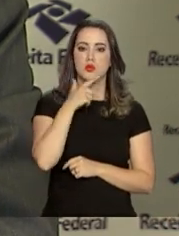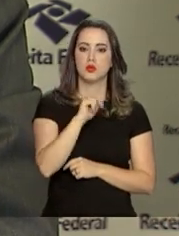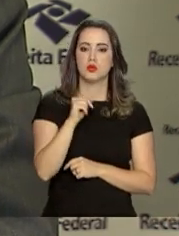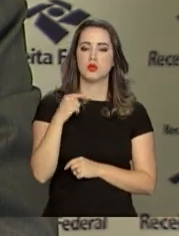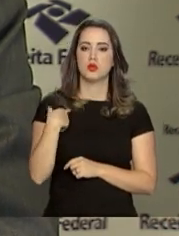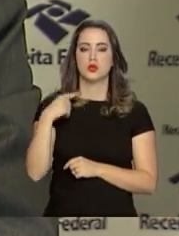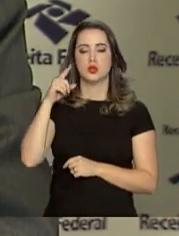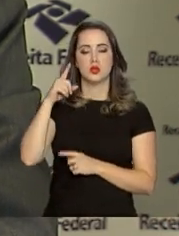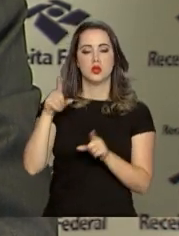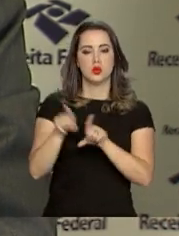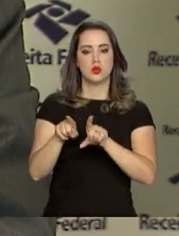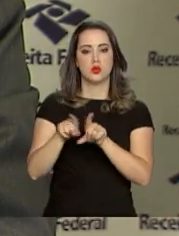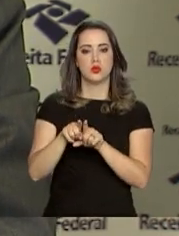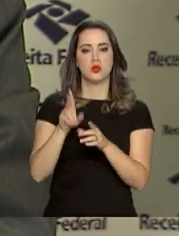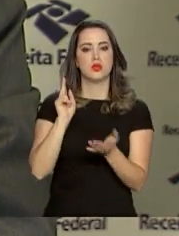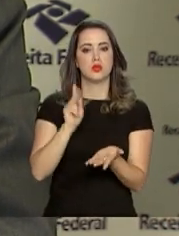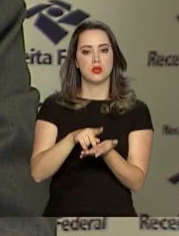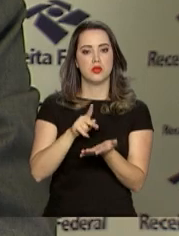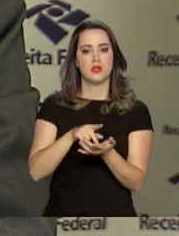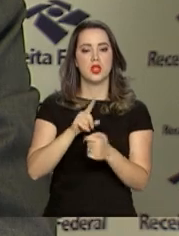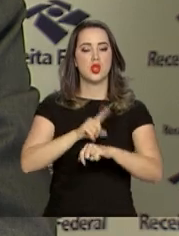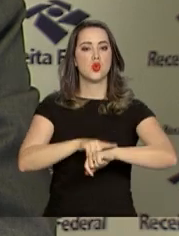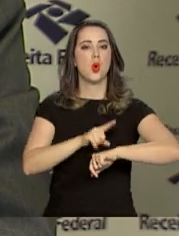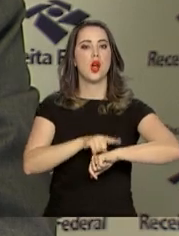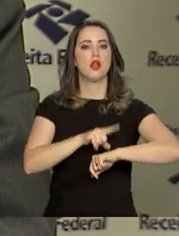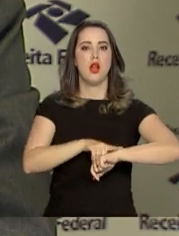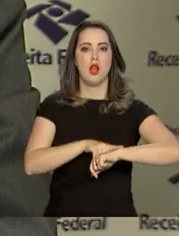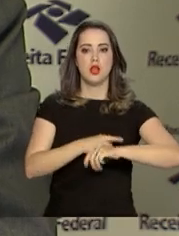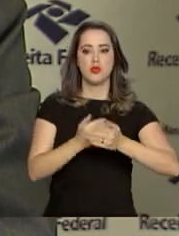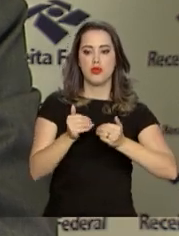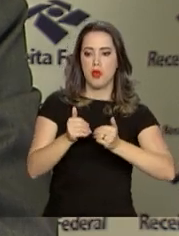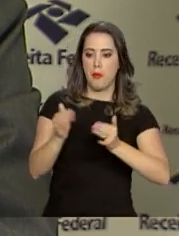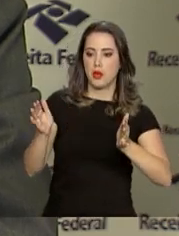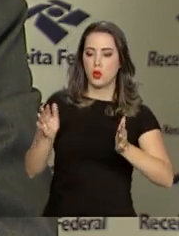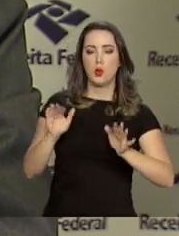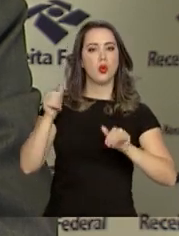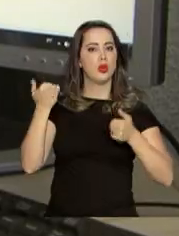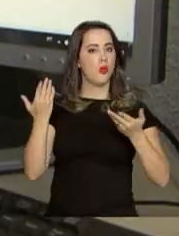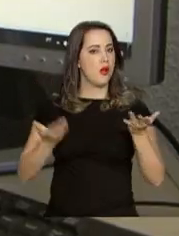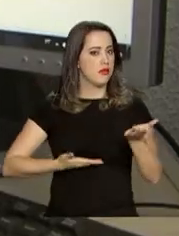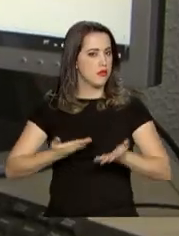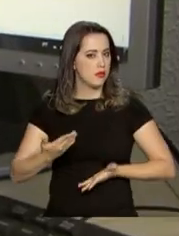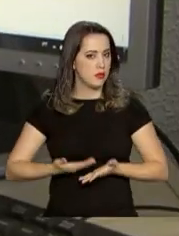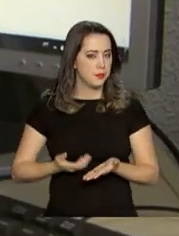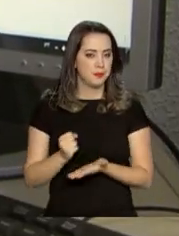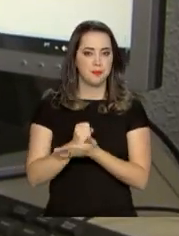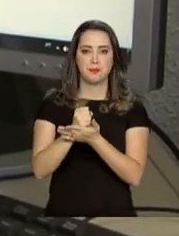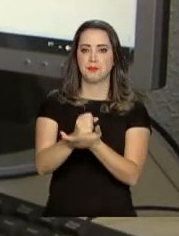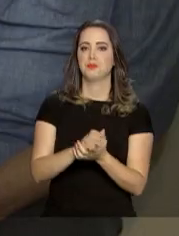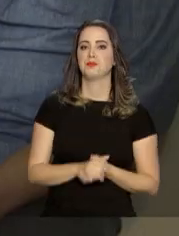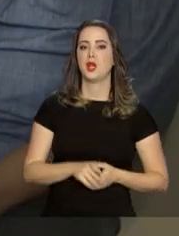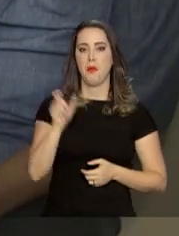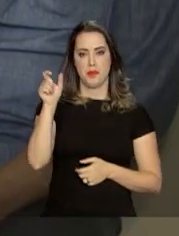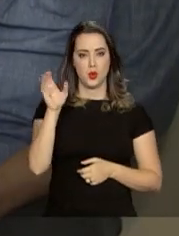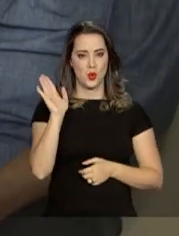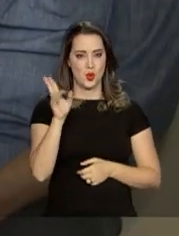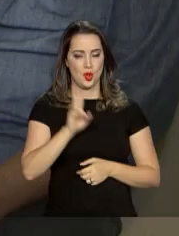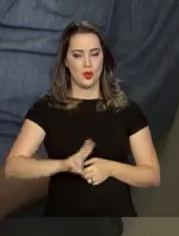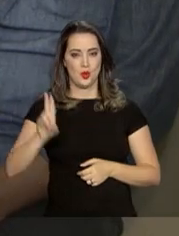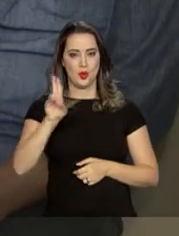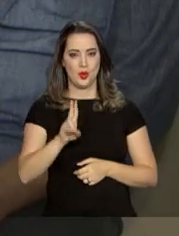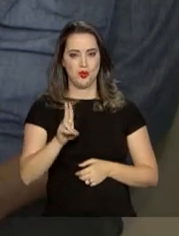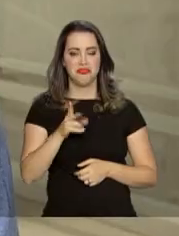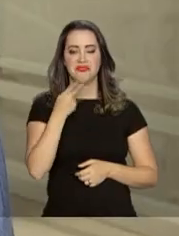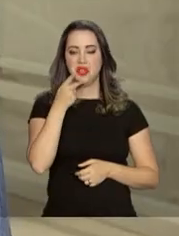estabelecer realmente o horário de funcionamento quais são os serviços prestados quem já utilizou o serviço como jorge